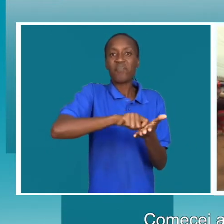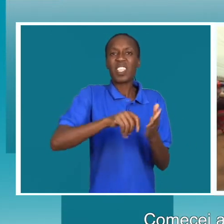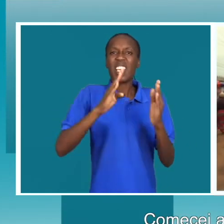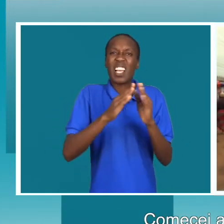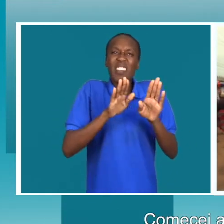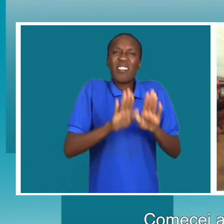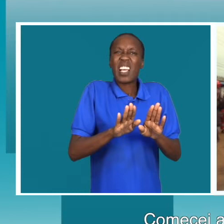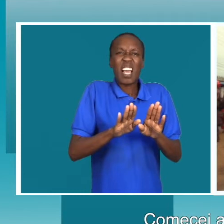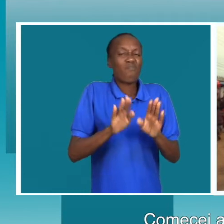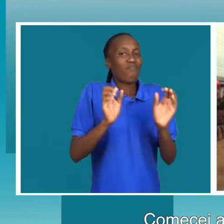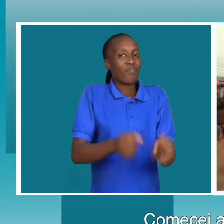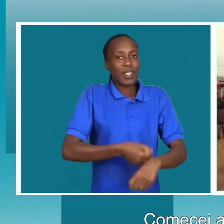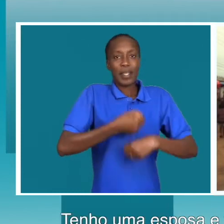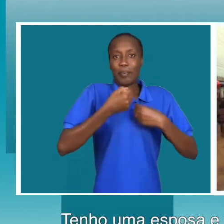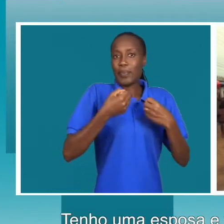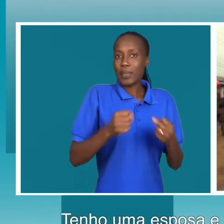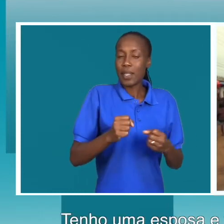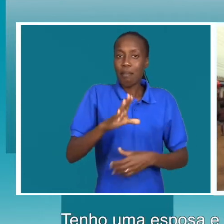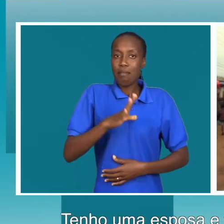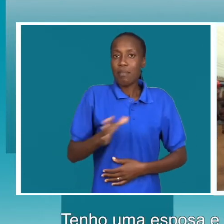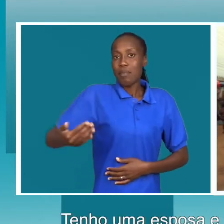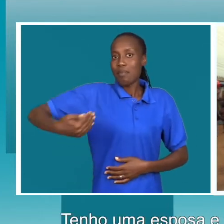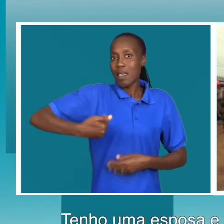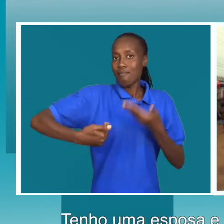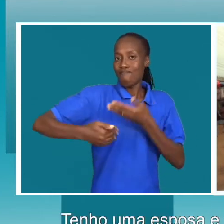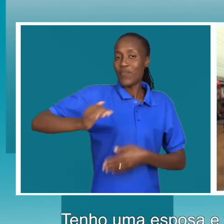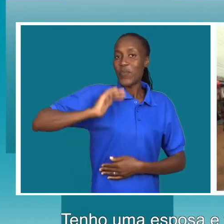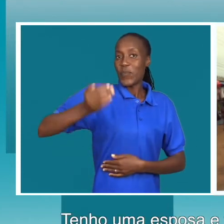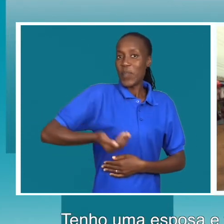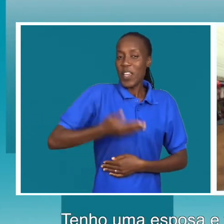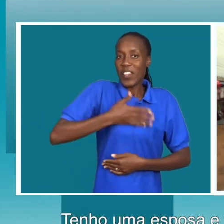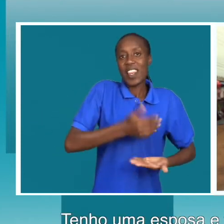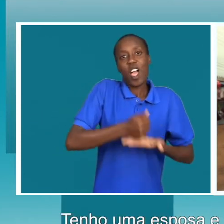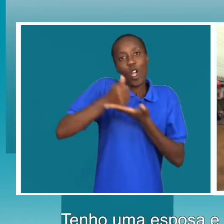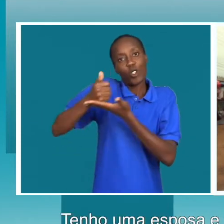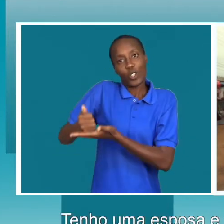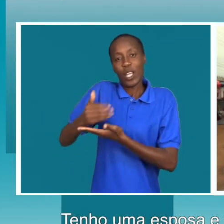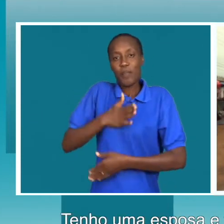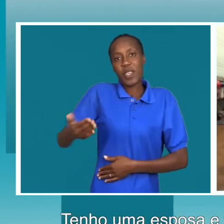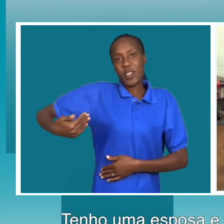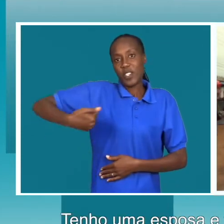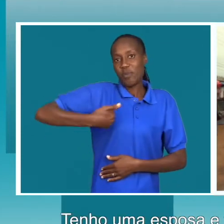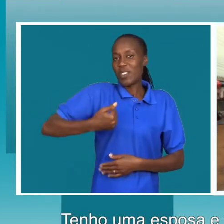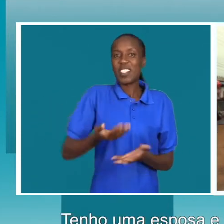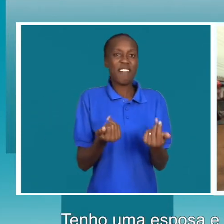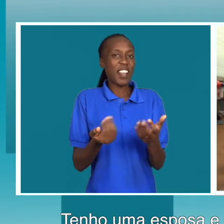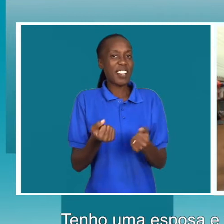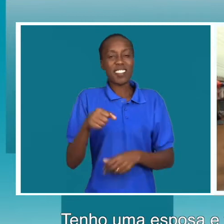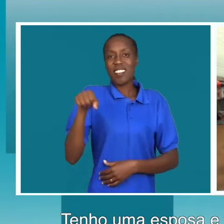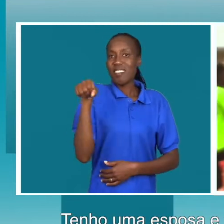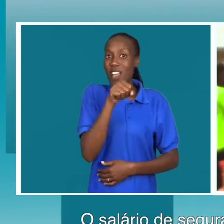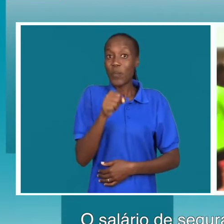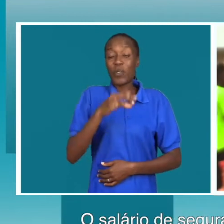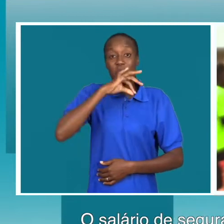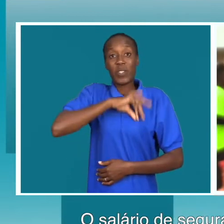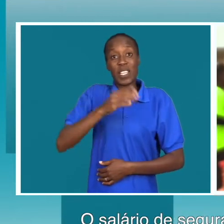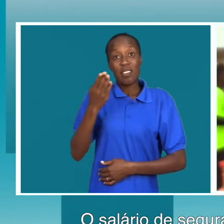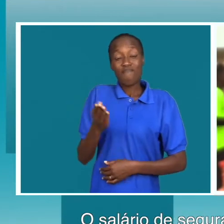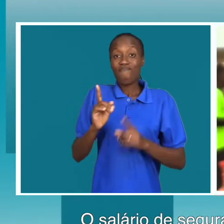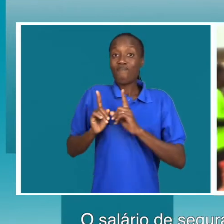que ficar em casa não ajudava. E tenho uma esposa, tinha que ajudar, porque não é fácil. O